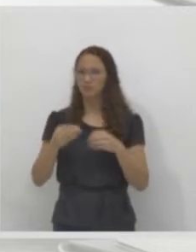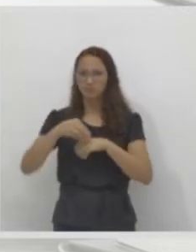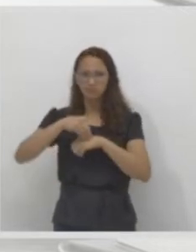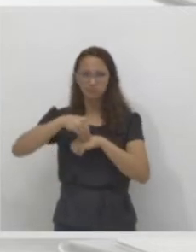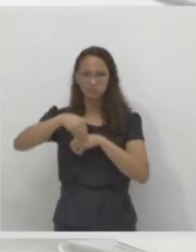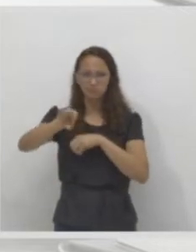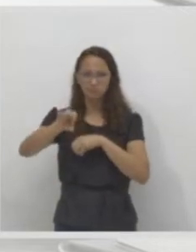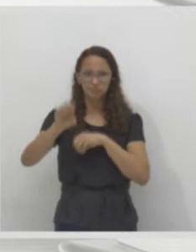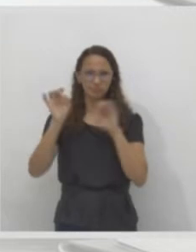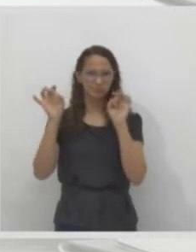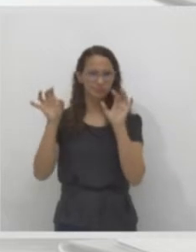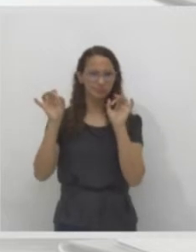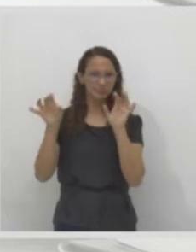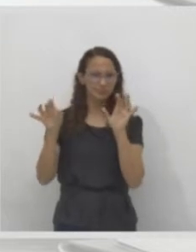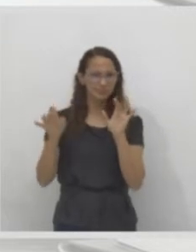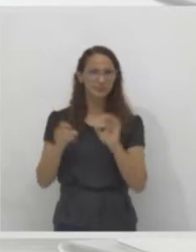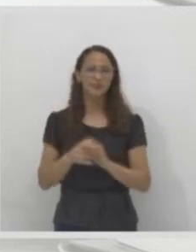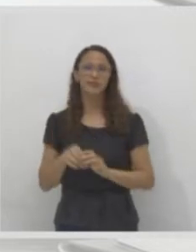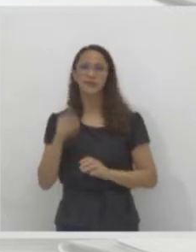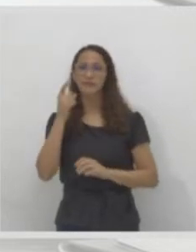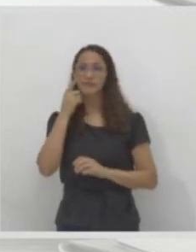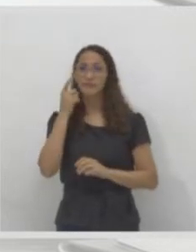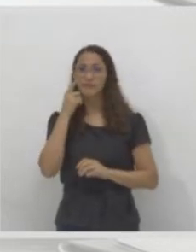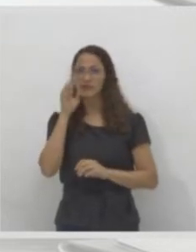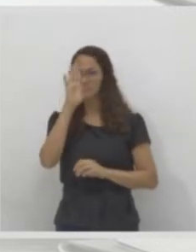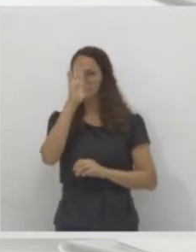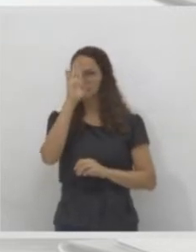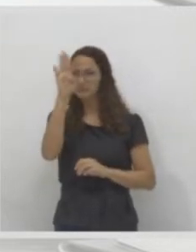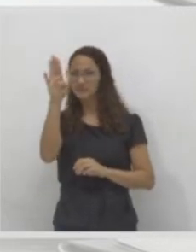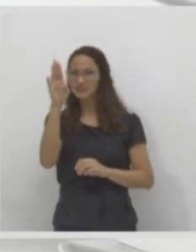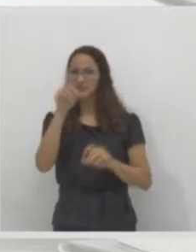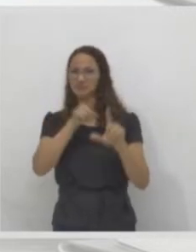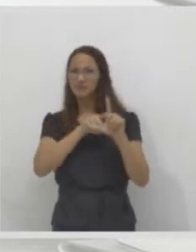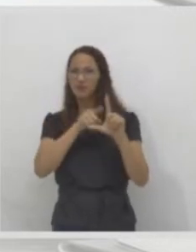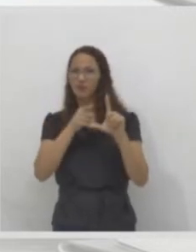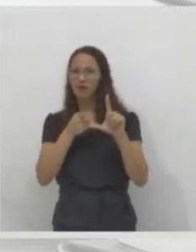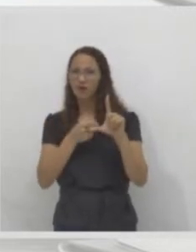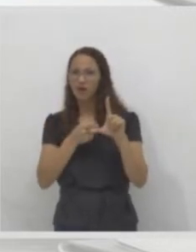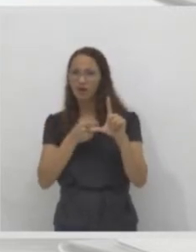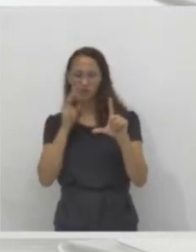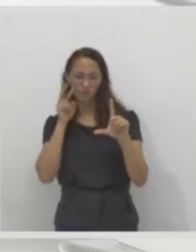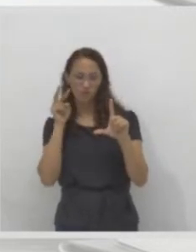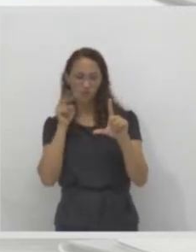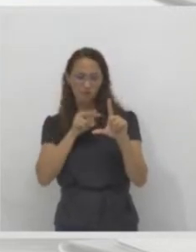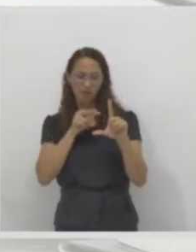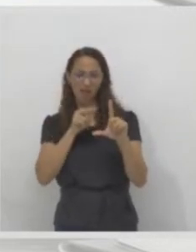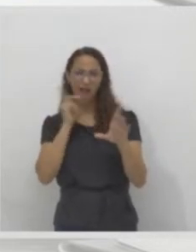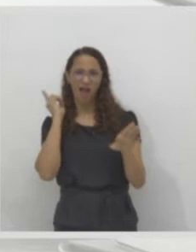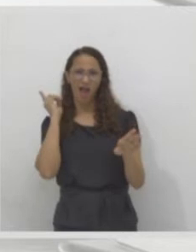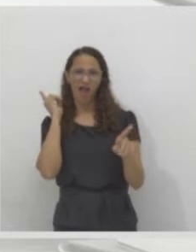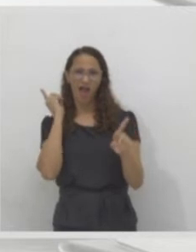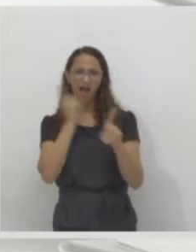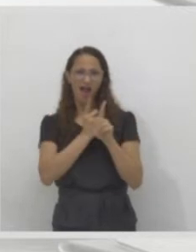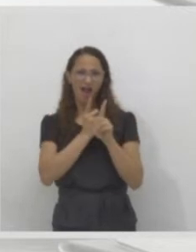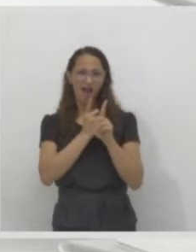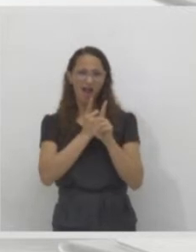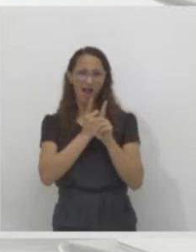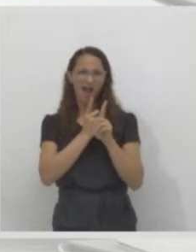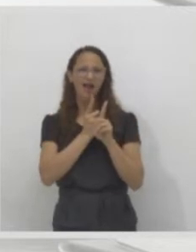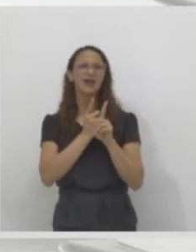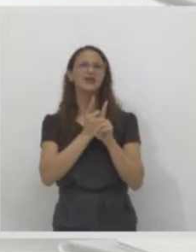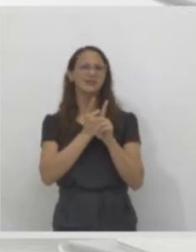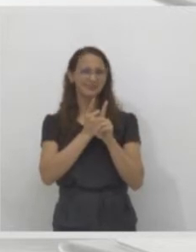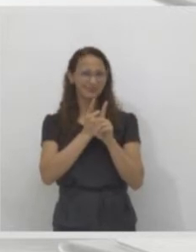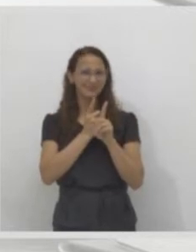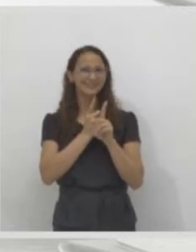vocês. Esse é o ângulo que você vai olhar e imediatamente você vai identificá-lo